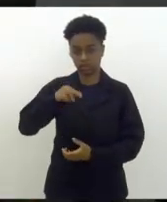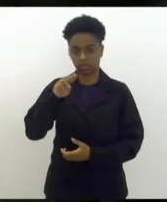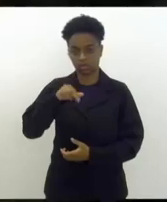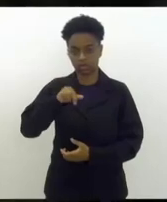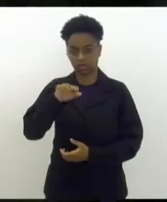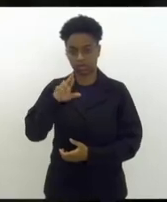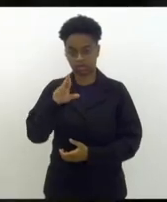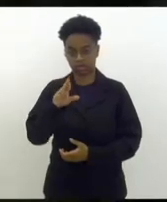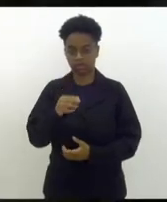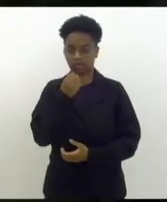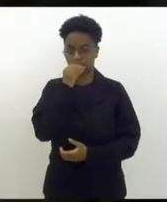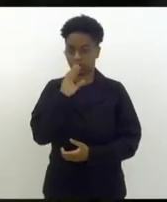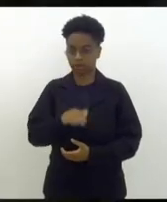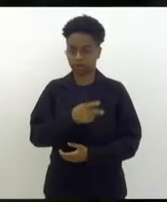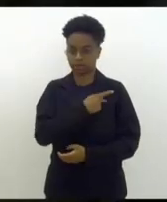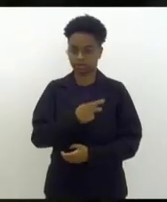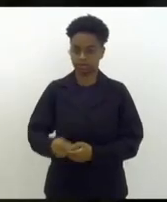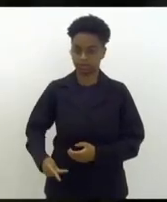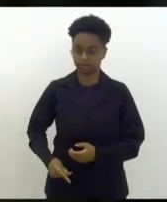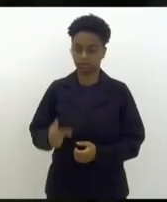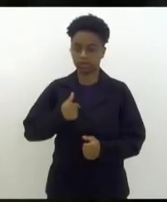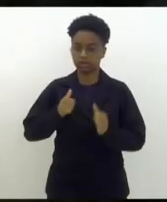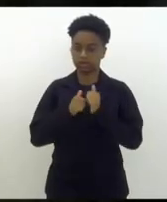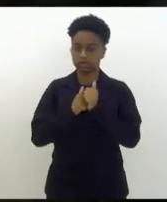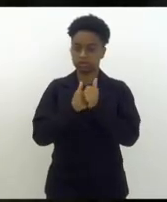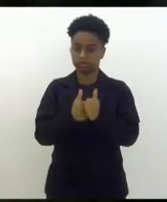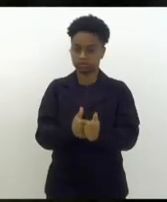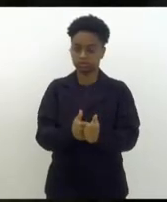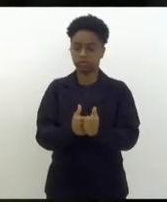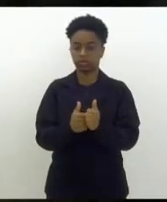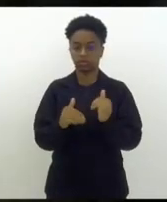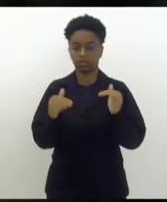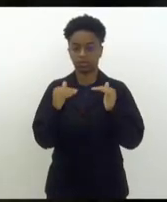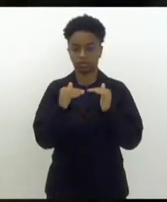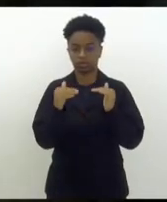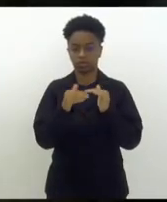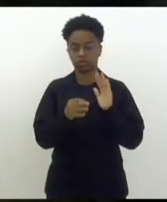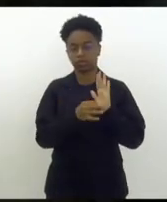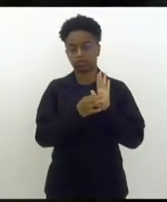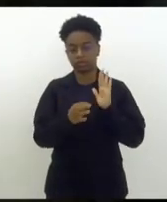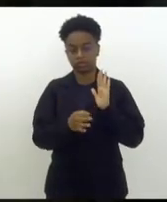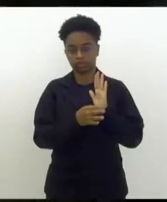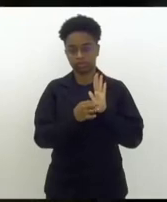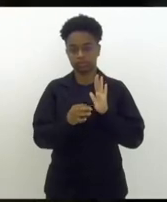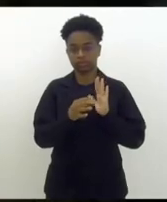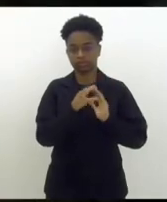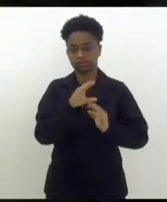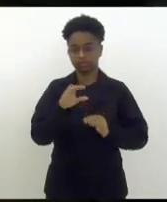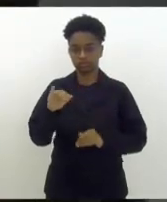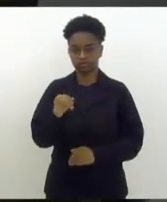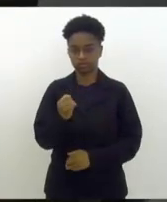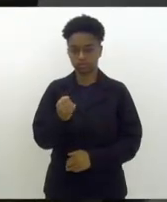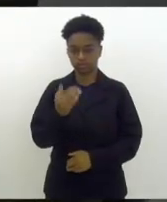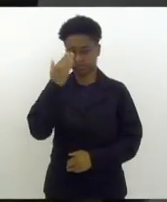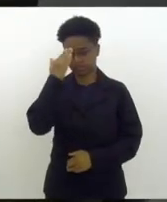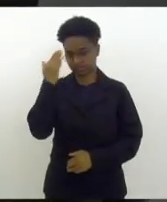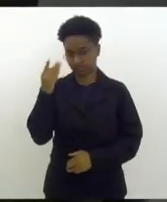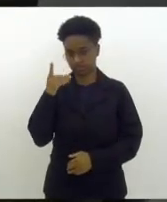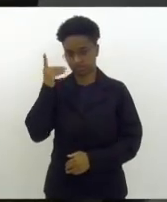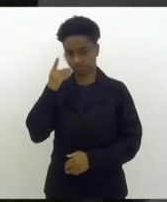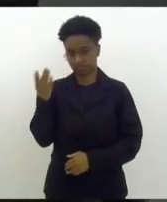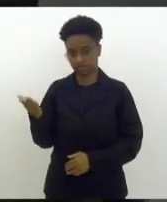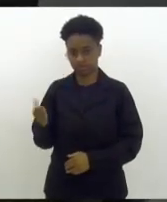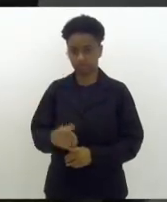Boa tarde Presidente seguindo favorável seguindo parecendo a ccj Muito obrigado Deputado munir